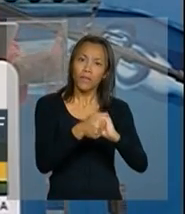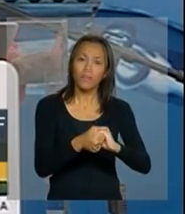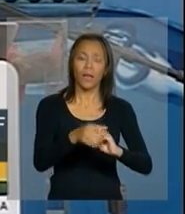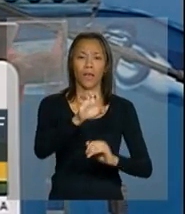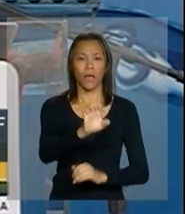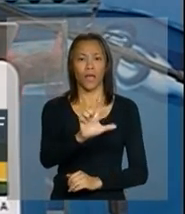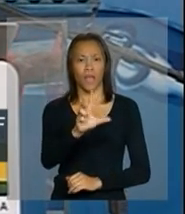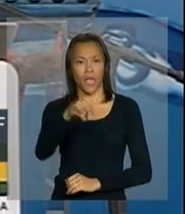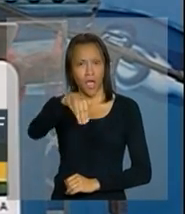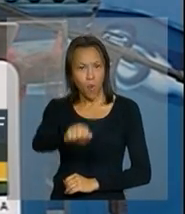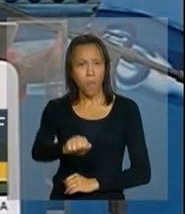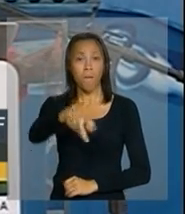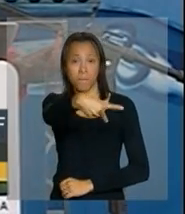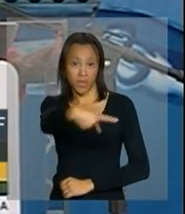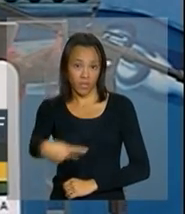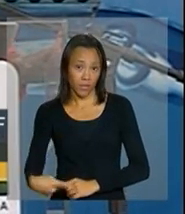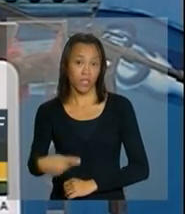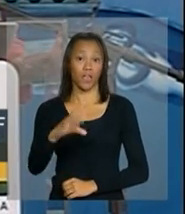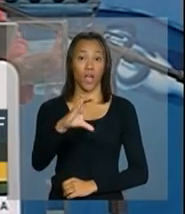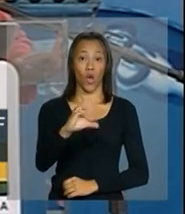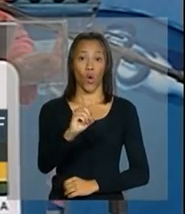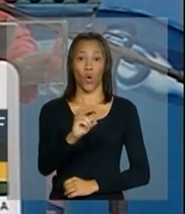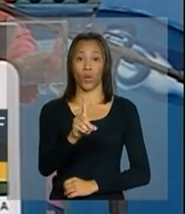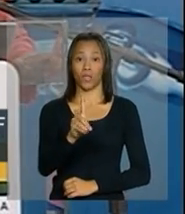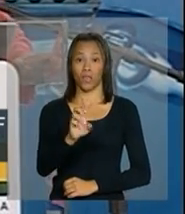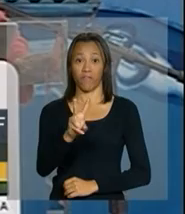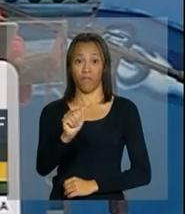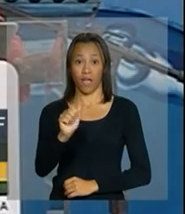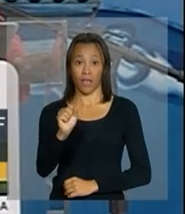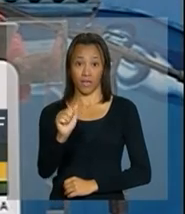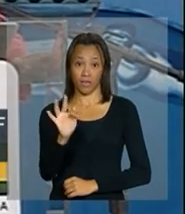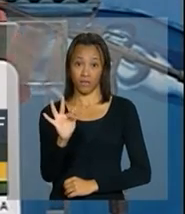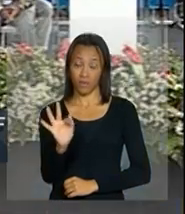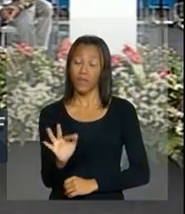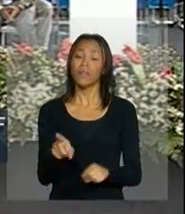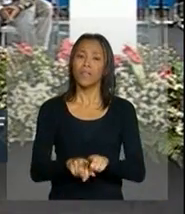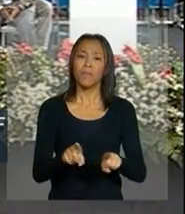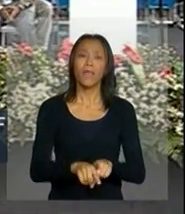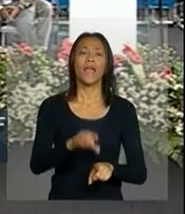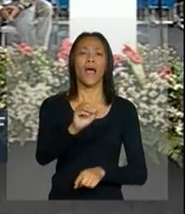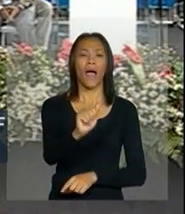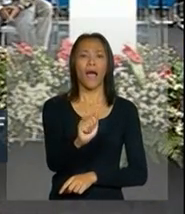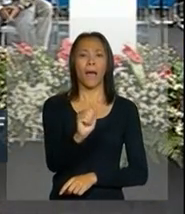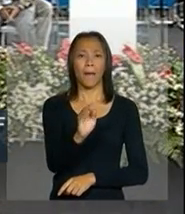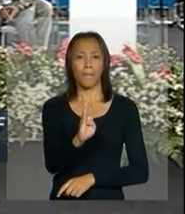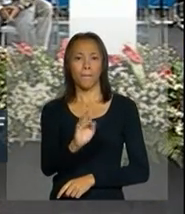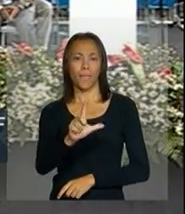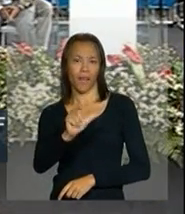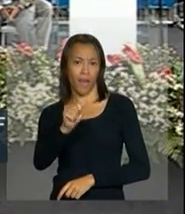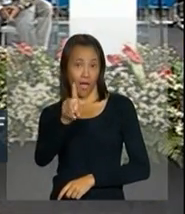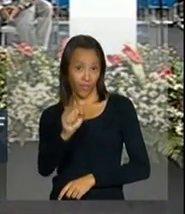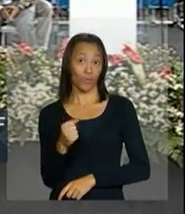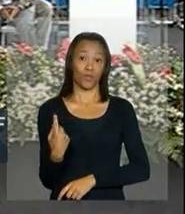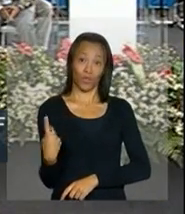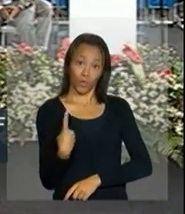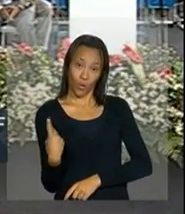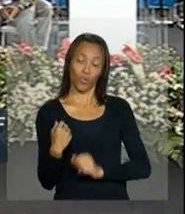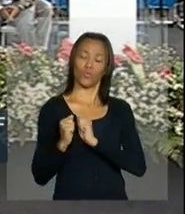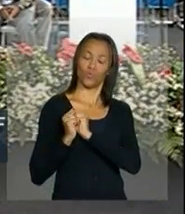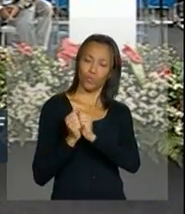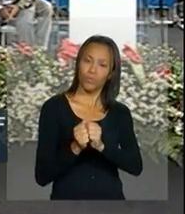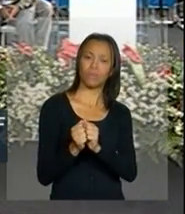Vaz, presidente da Codevasf, e o Abelardo de Oliveira, que também nós trabalhamos juntos, né, Abelardo?